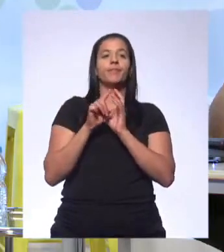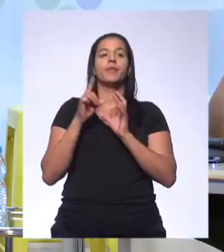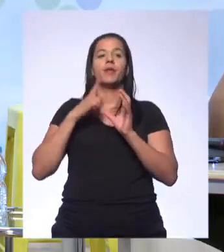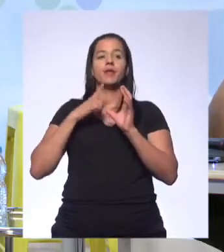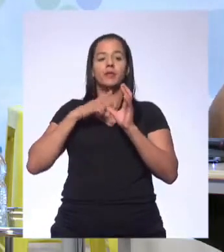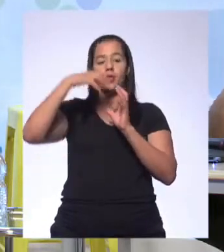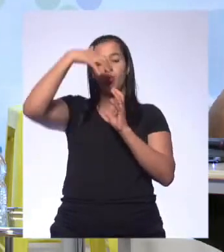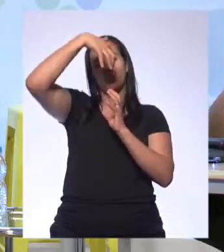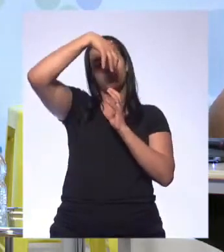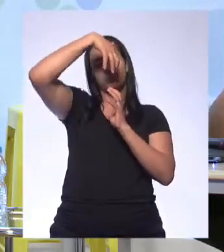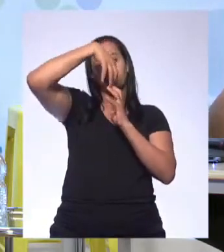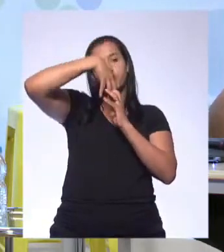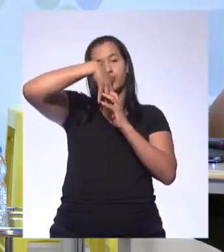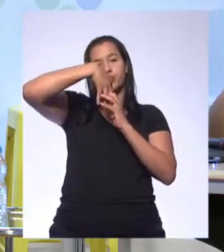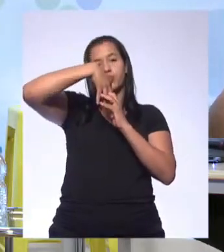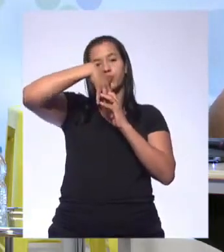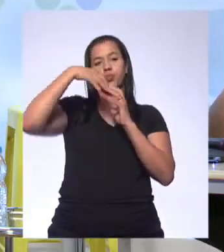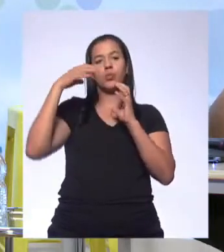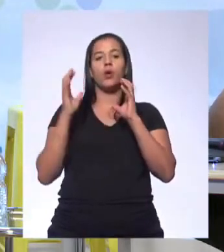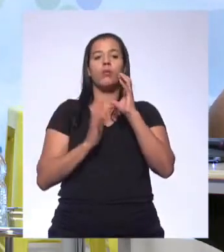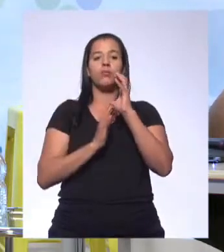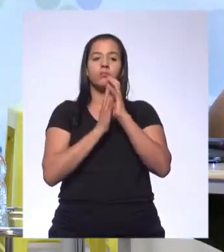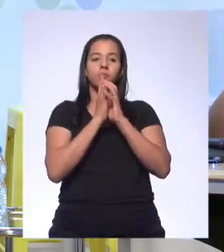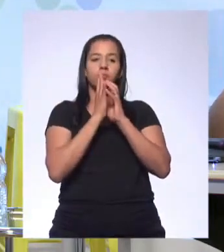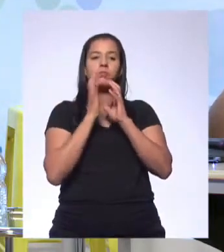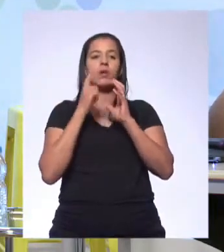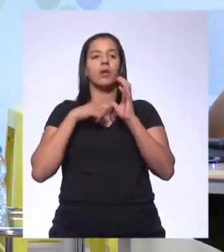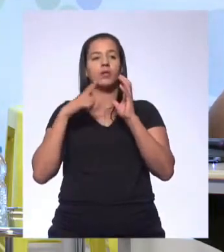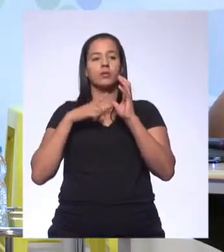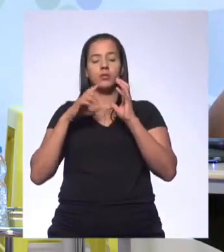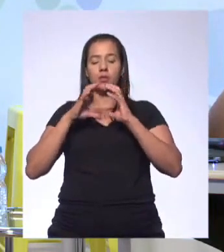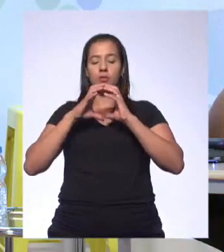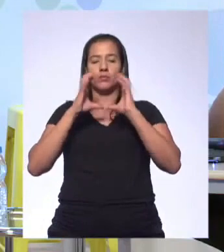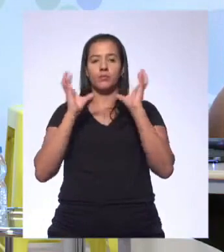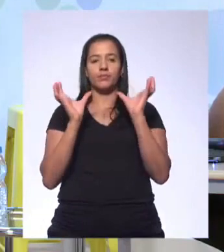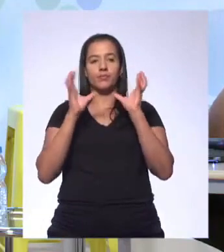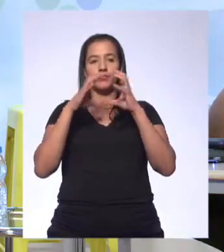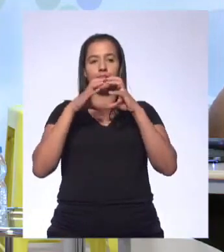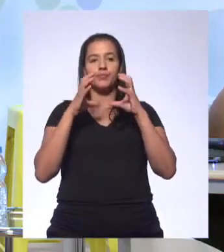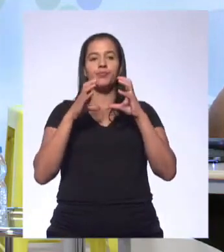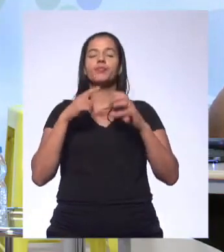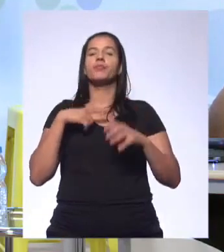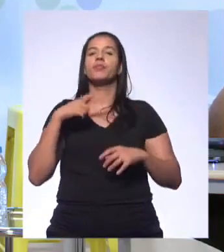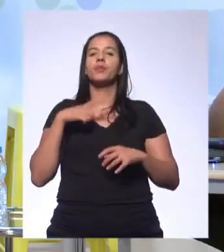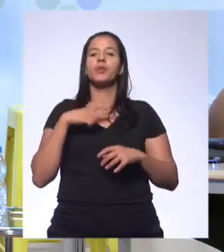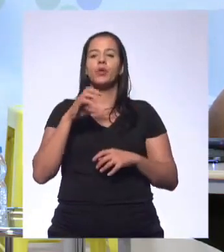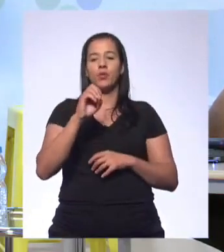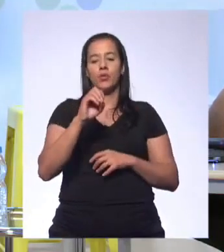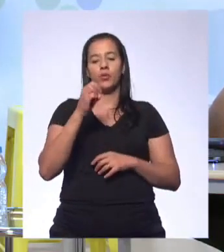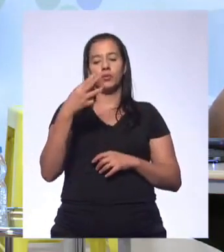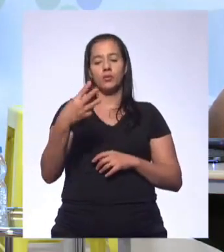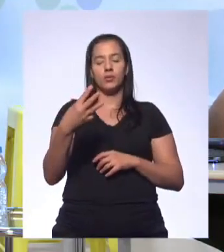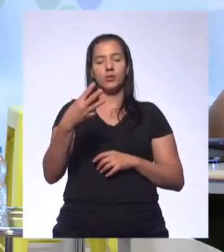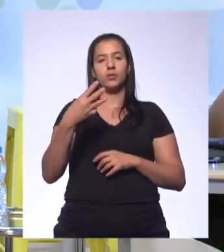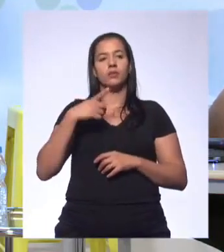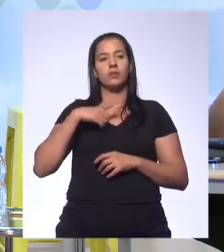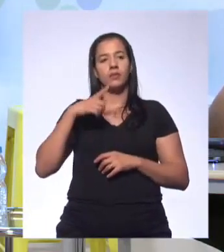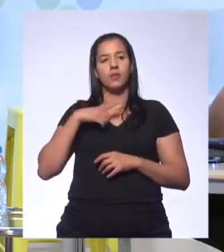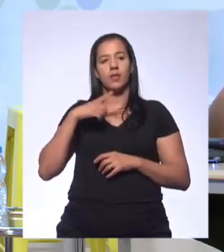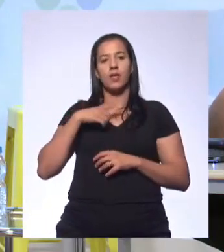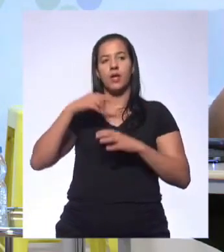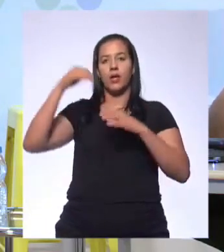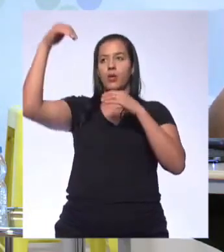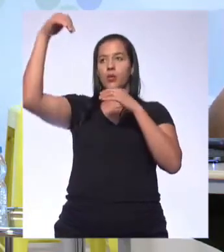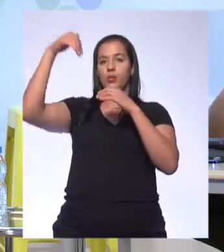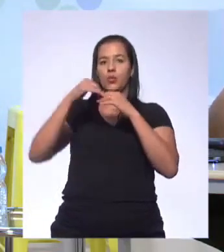entram, ok? Na atmosfera, nós temos lá a camada de ozônio O3, que ela funciona como um filtro solar